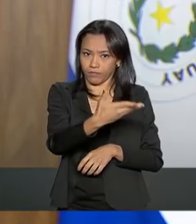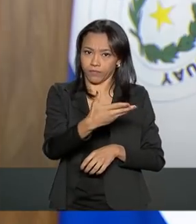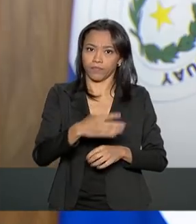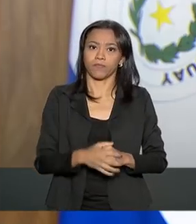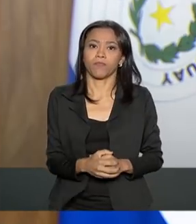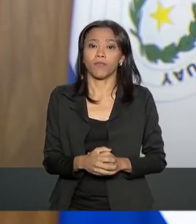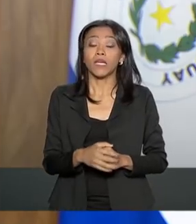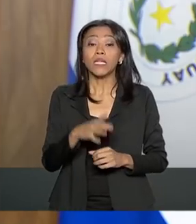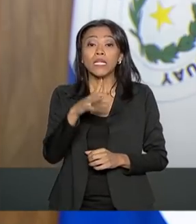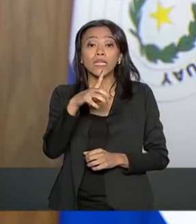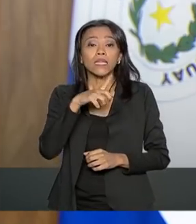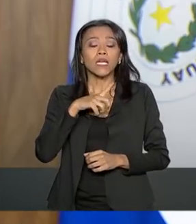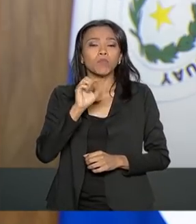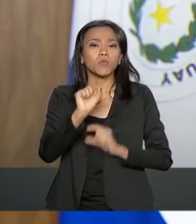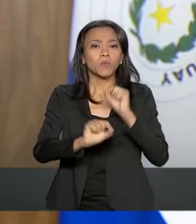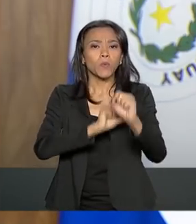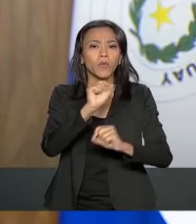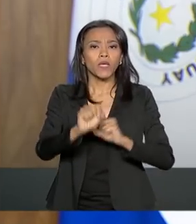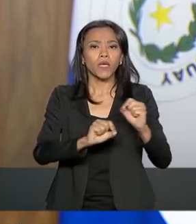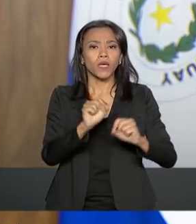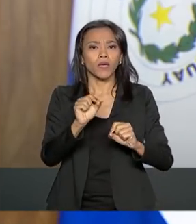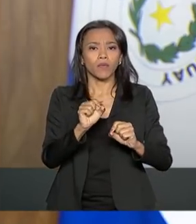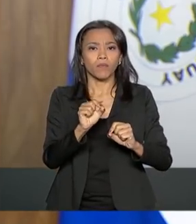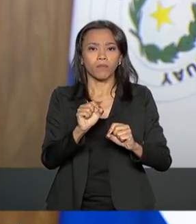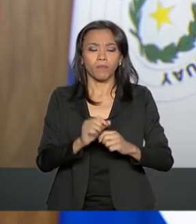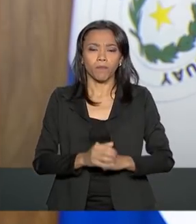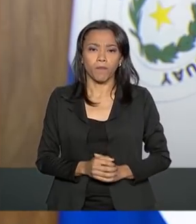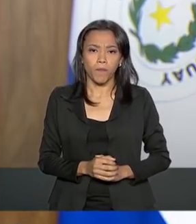Departamento, como chamamos, do Alto Paraná,